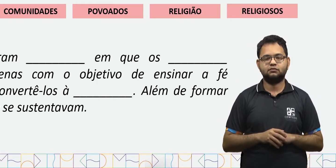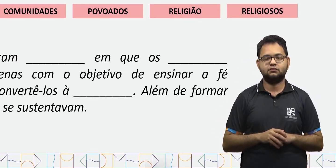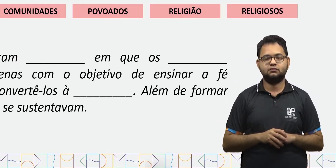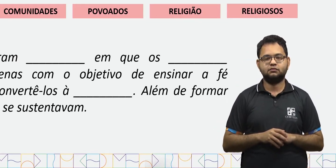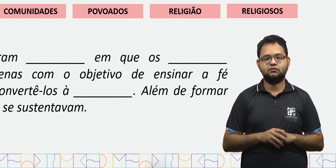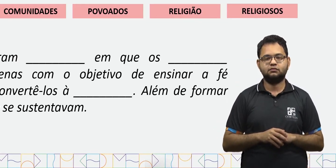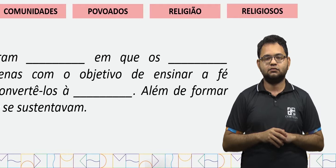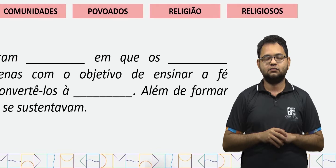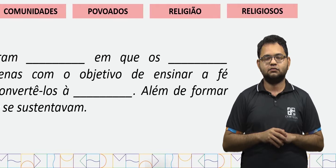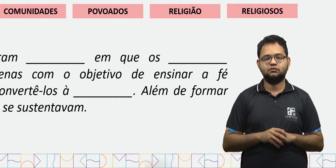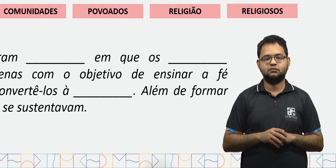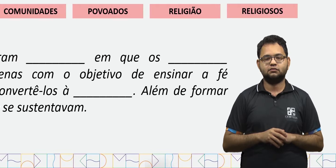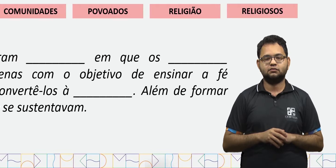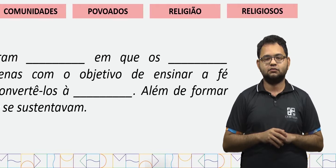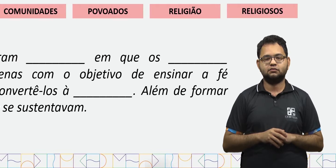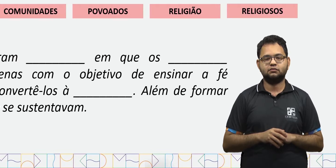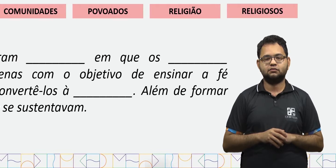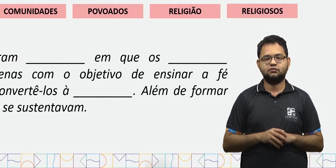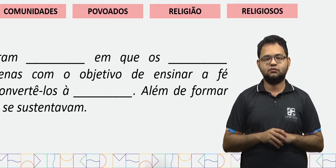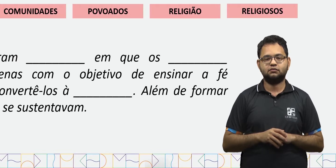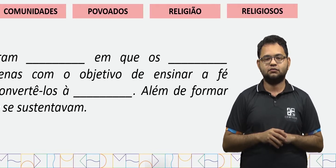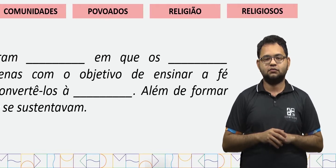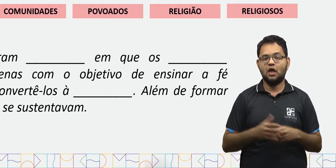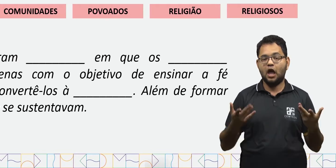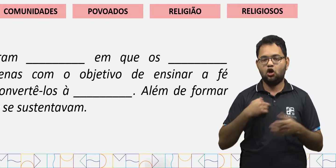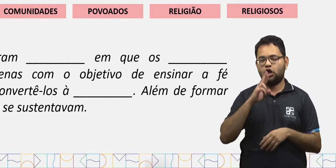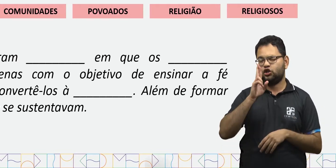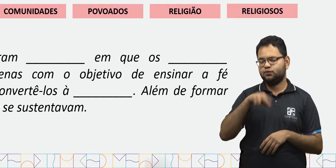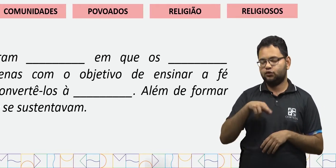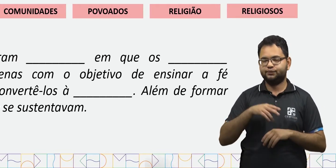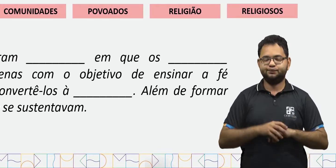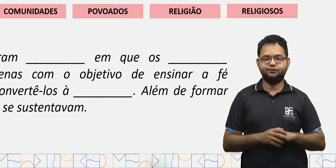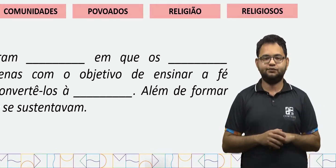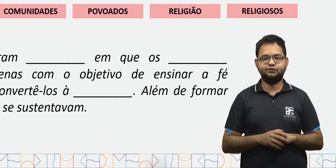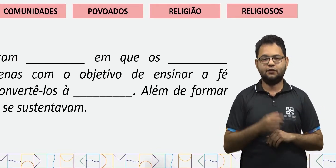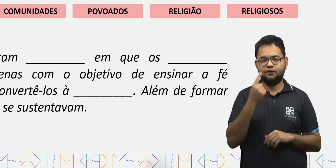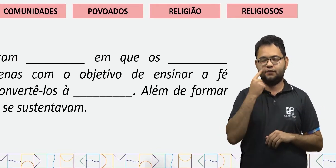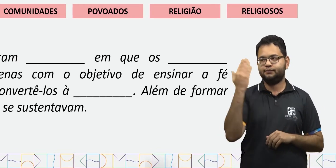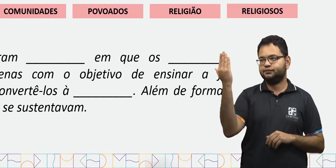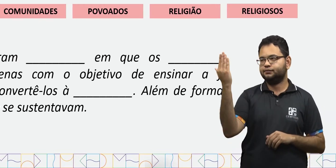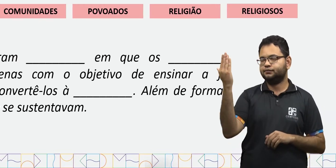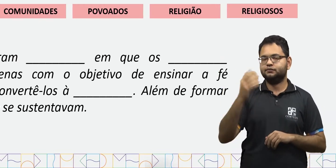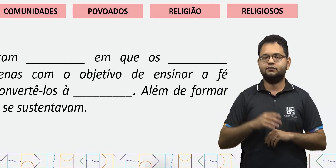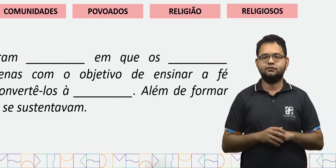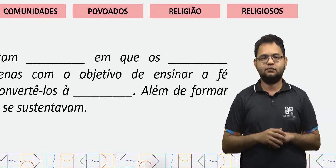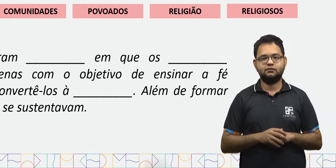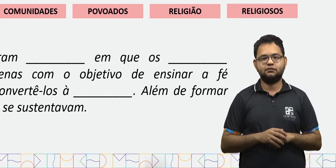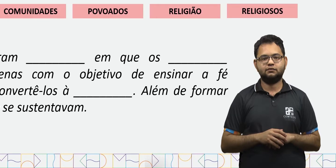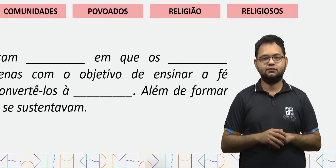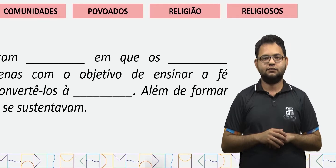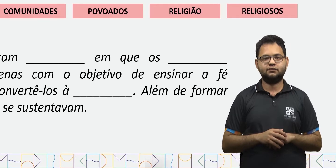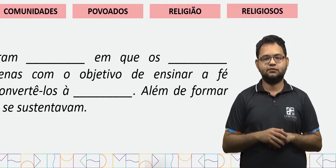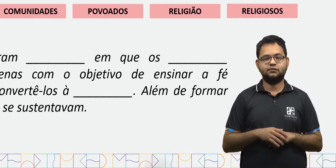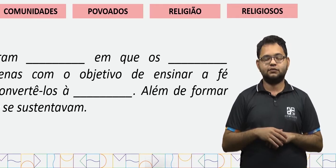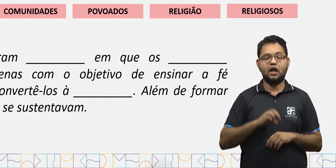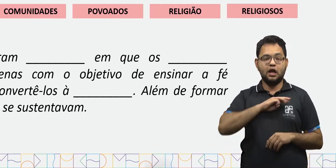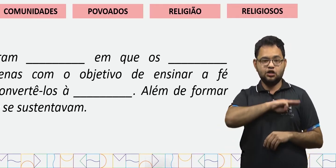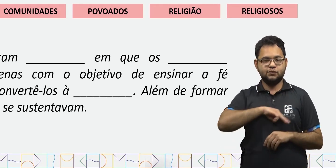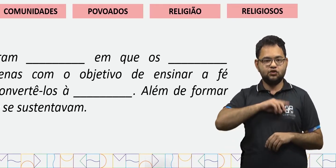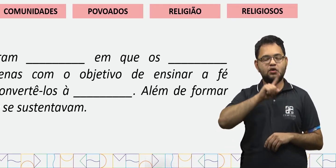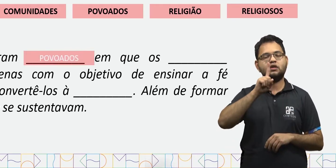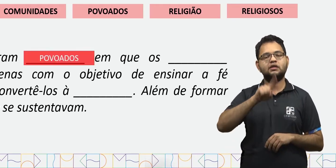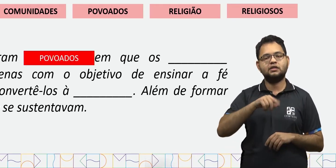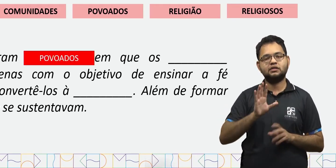e convertê-los além de formar, que se sustentavam. Agora vamos completar o nosso texto. As